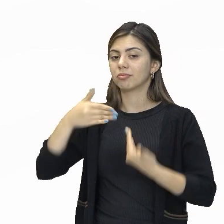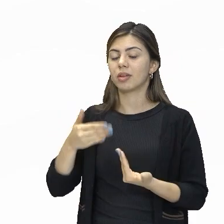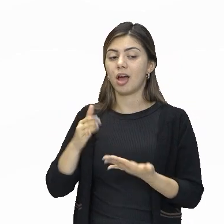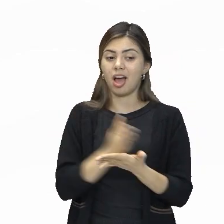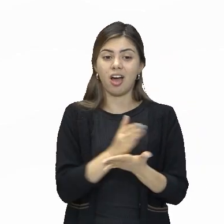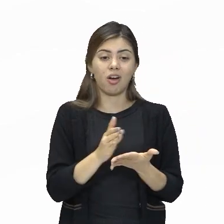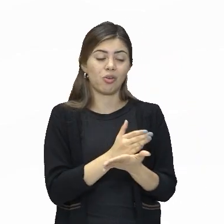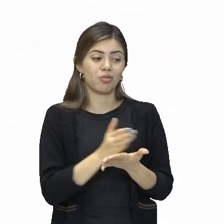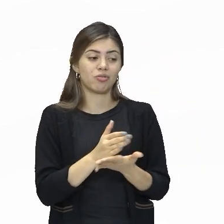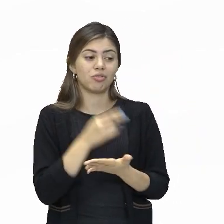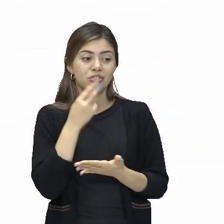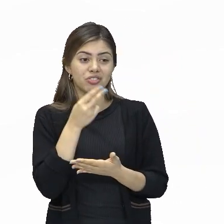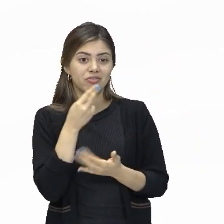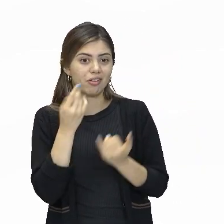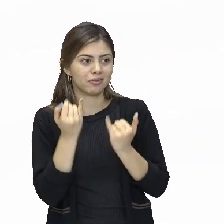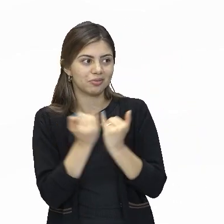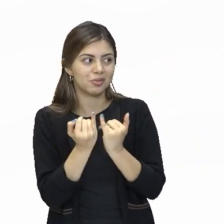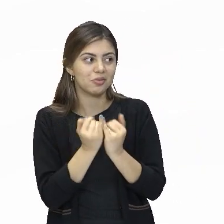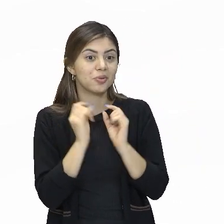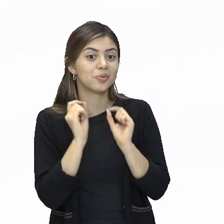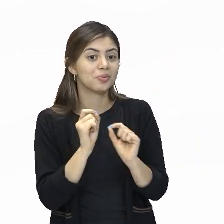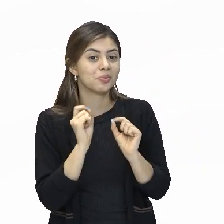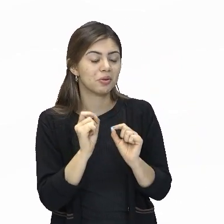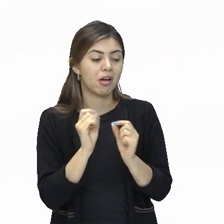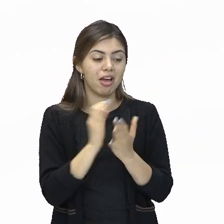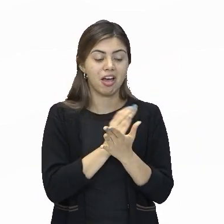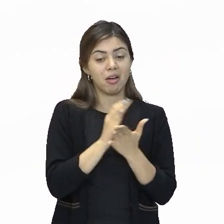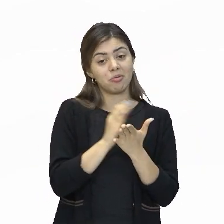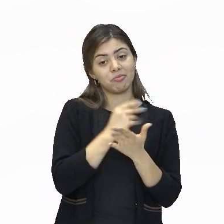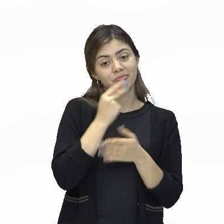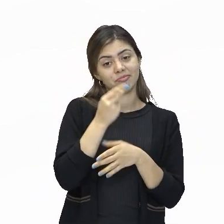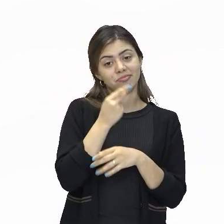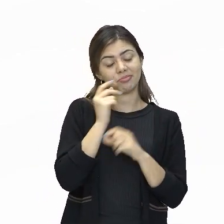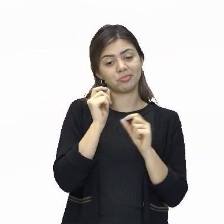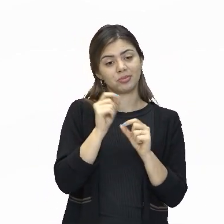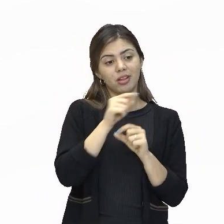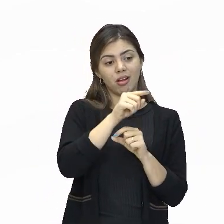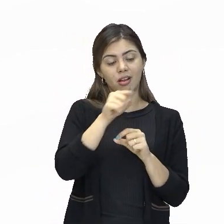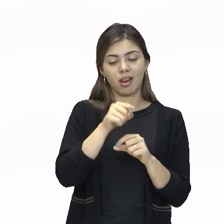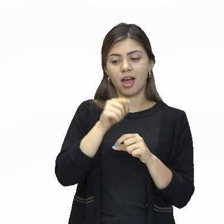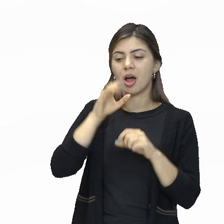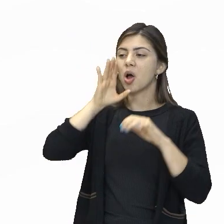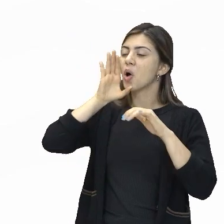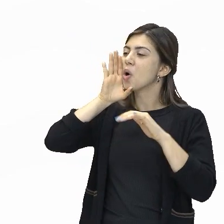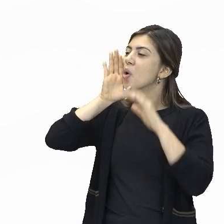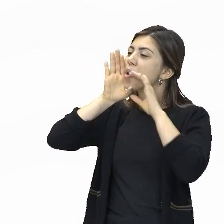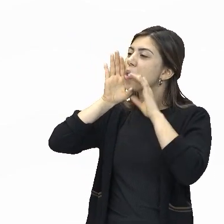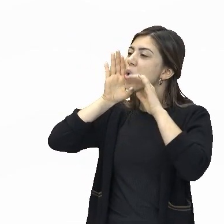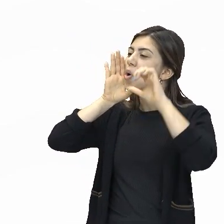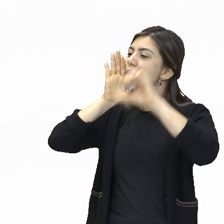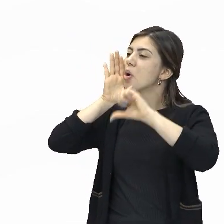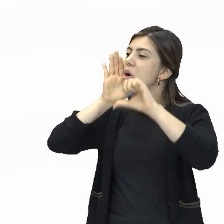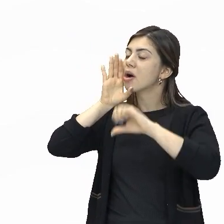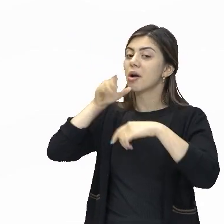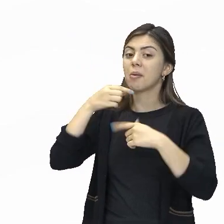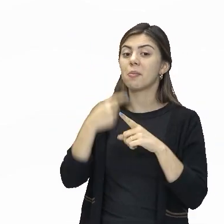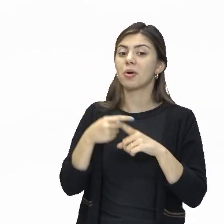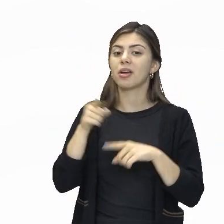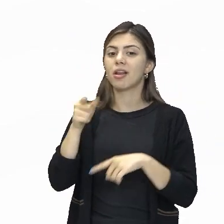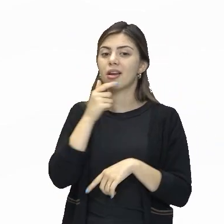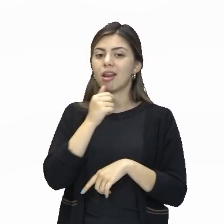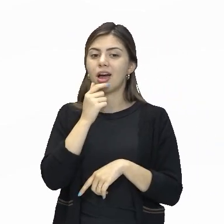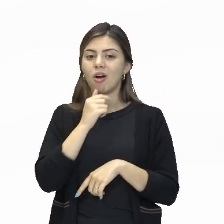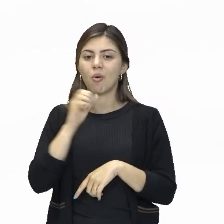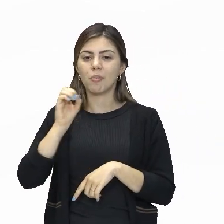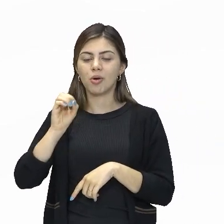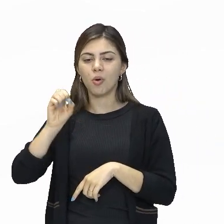falar é uma fofoca, tá? Há quem diga que as vaias foram puxadas por Oswald de Andrade. Como